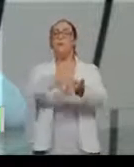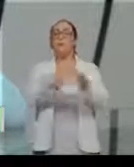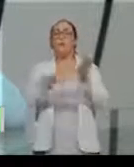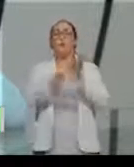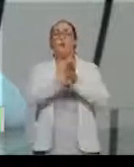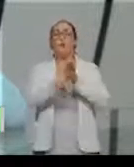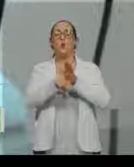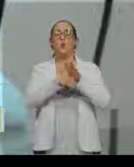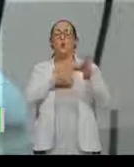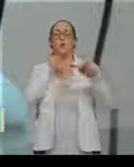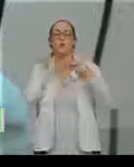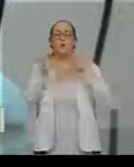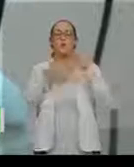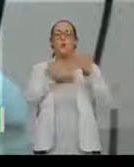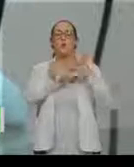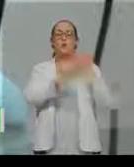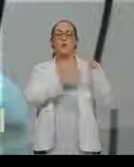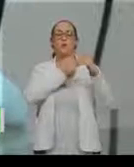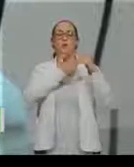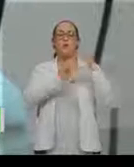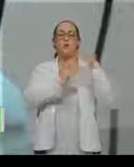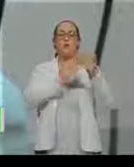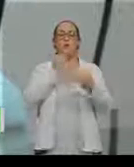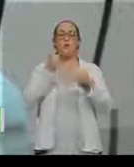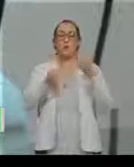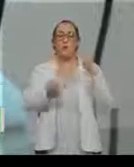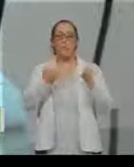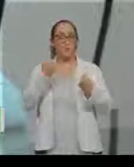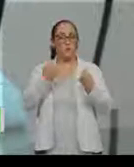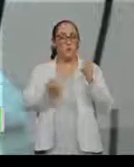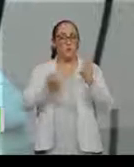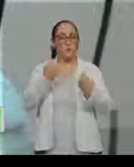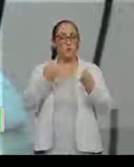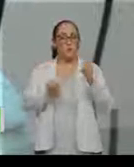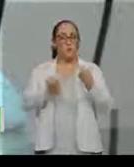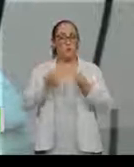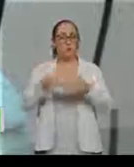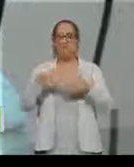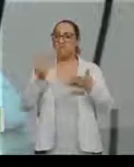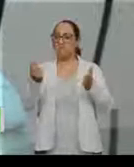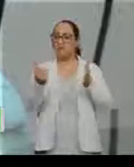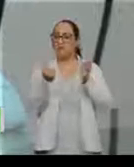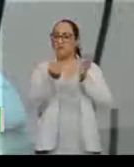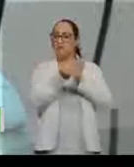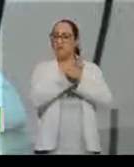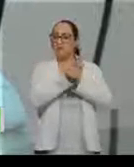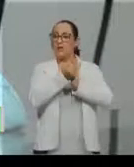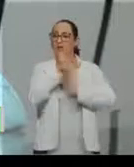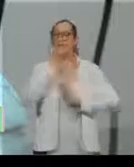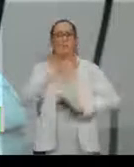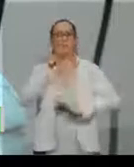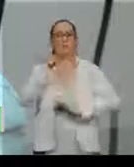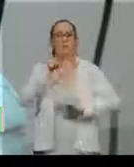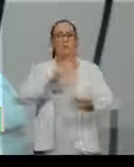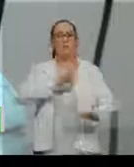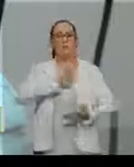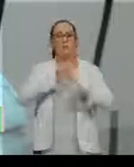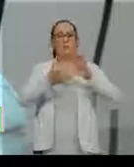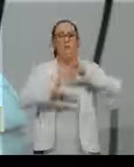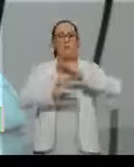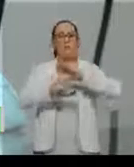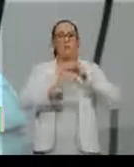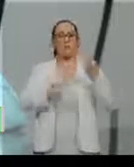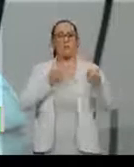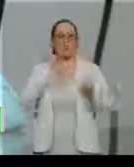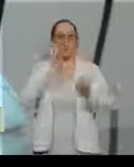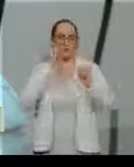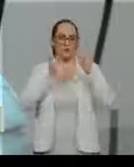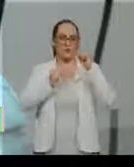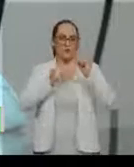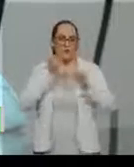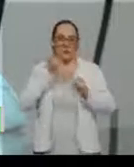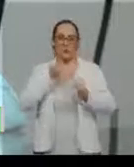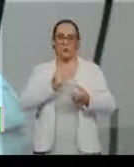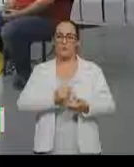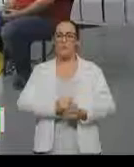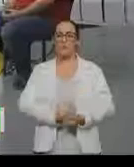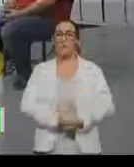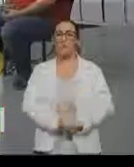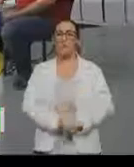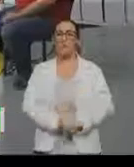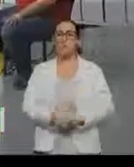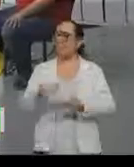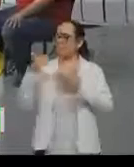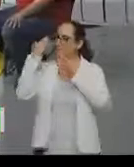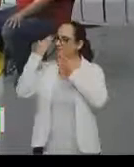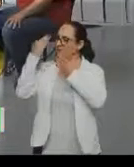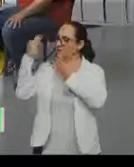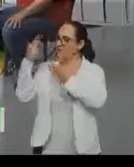desenvolvimento de automóveis, isso também marca bastante esse período da segunda Revolução Industrial. Ok,